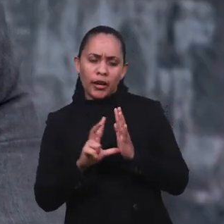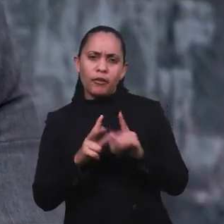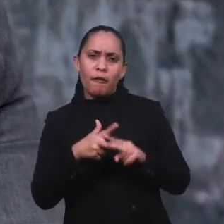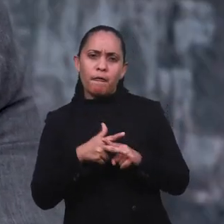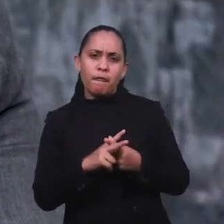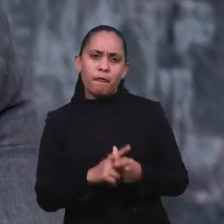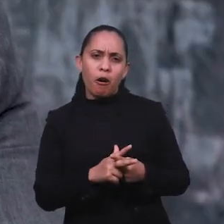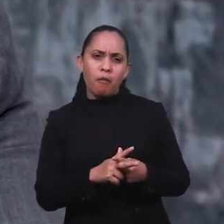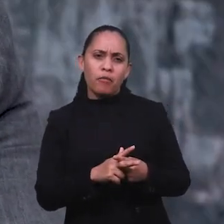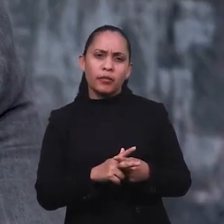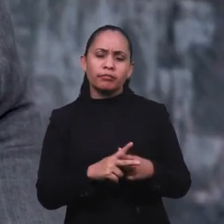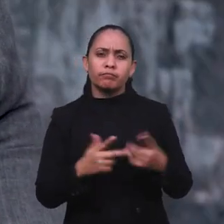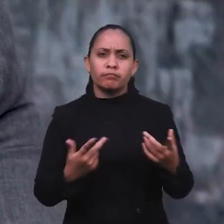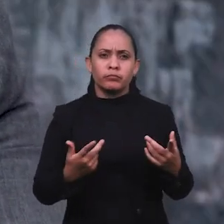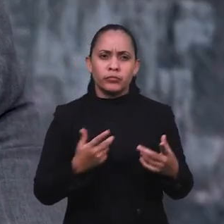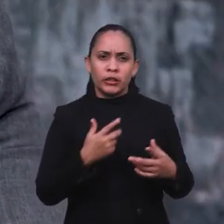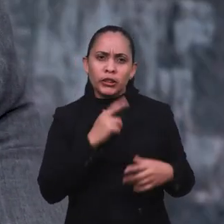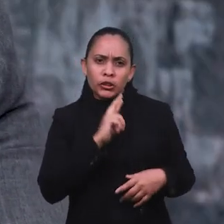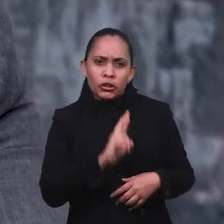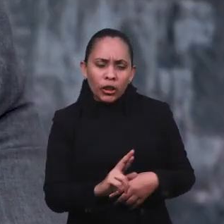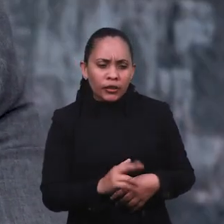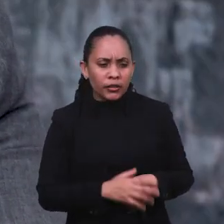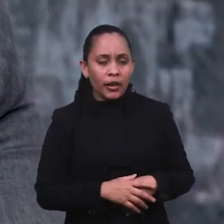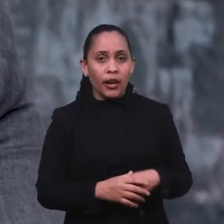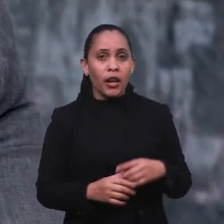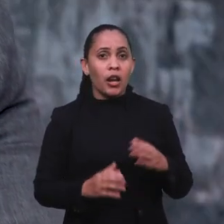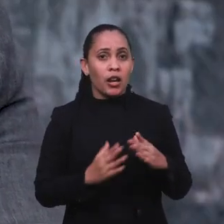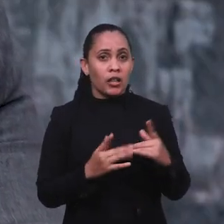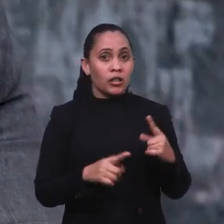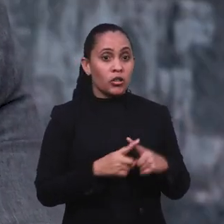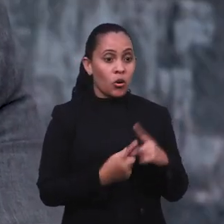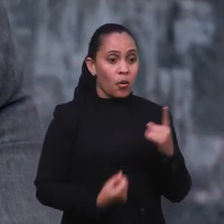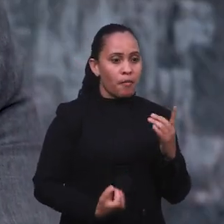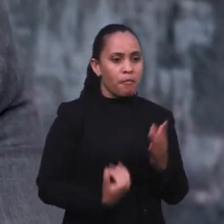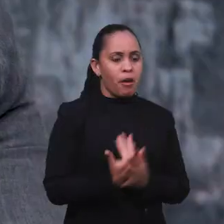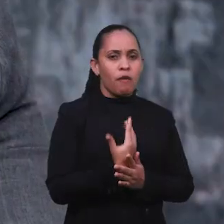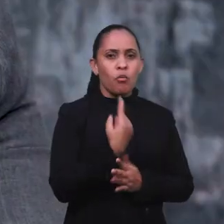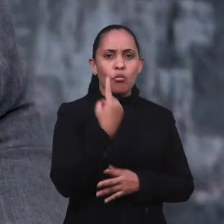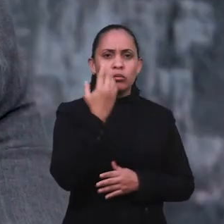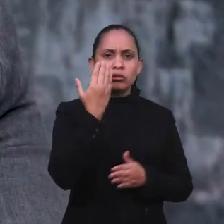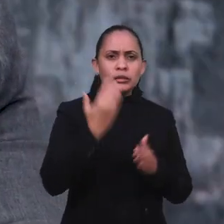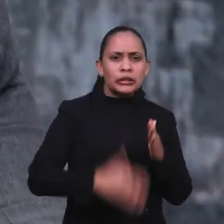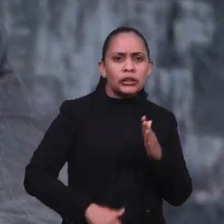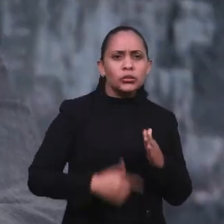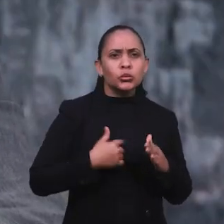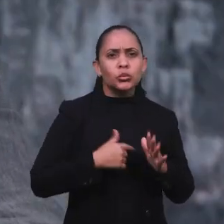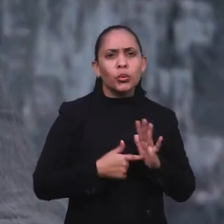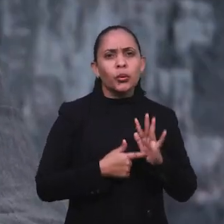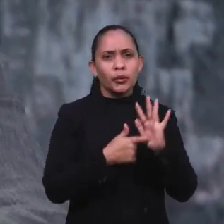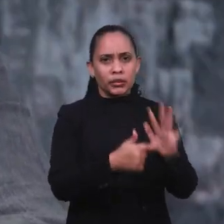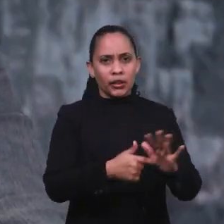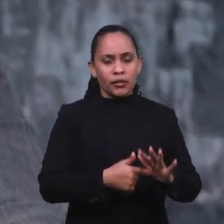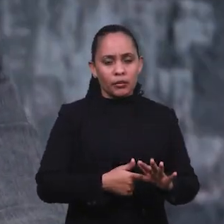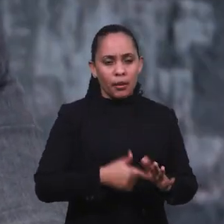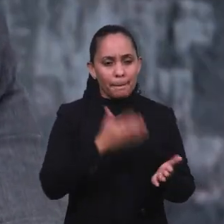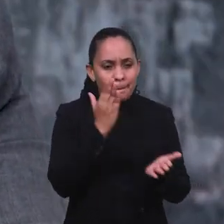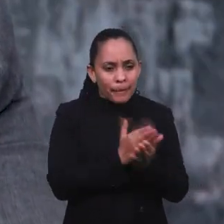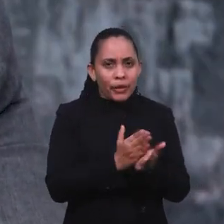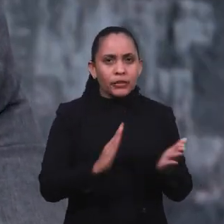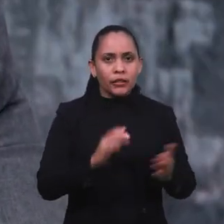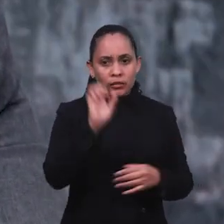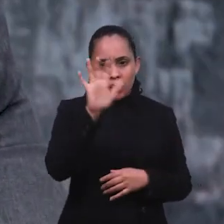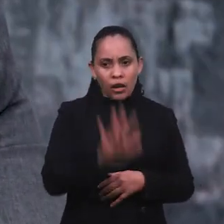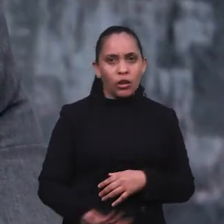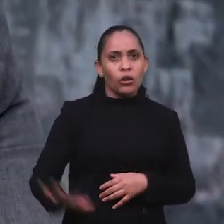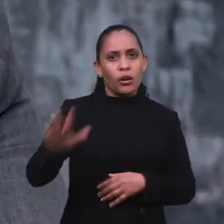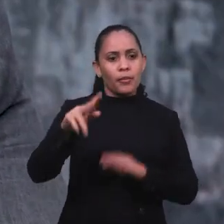começou em 1517, a igreja era dona de aproximadamente 1/3. Há autores até que falam de quase metade das terras da Europa